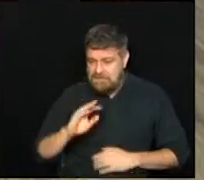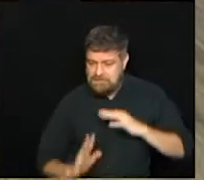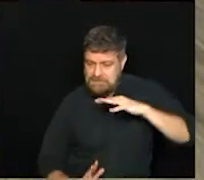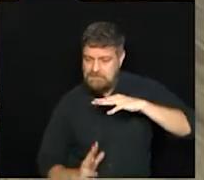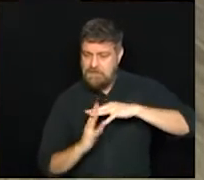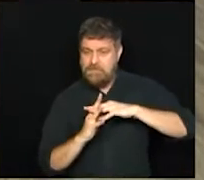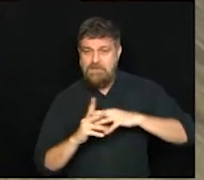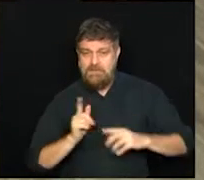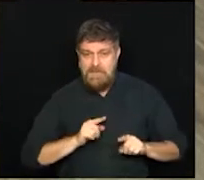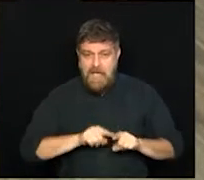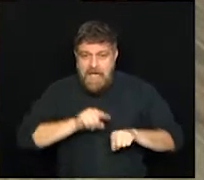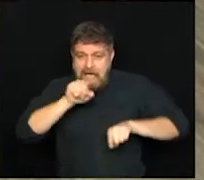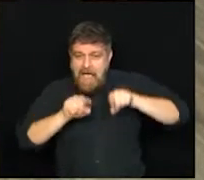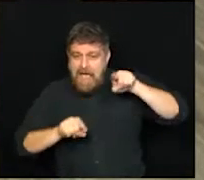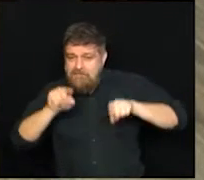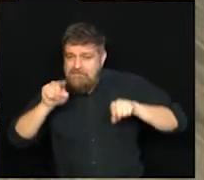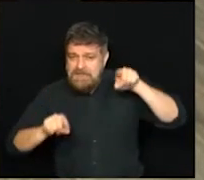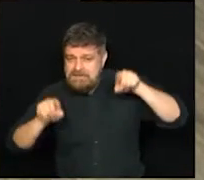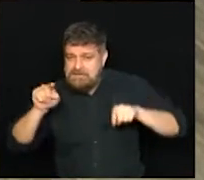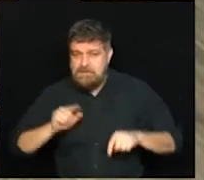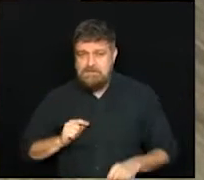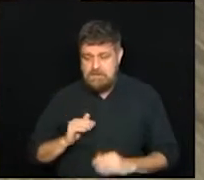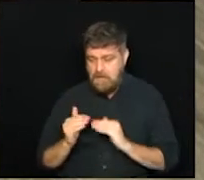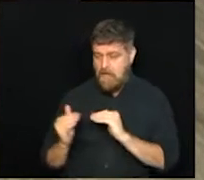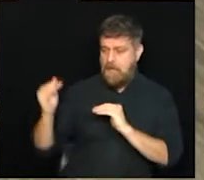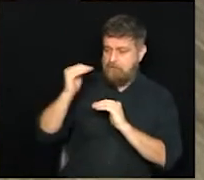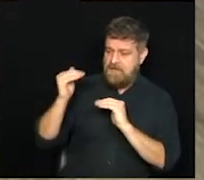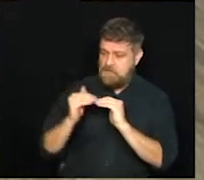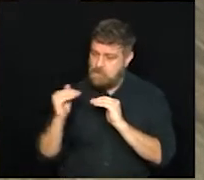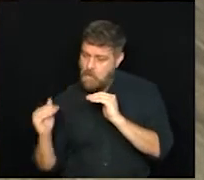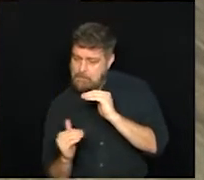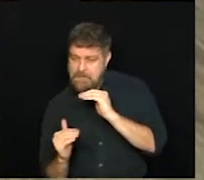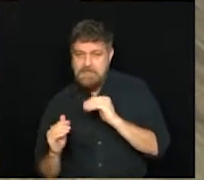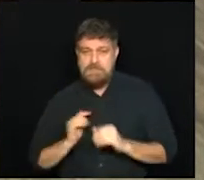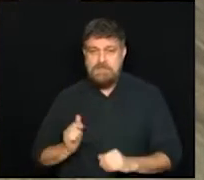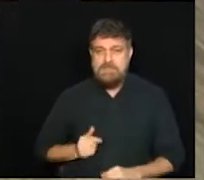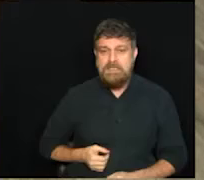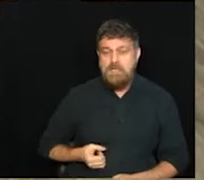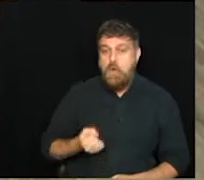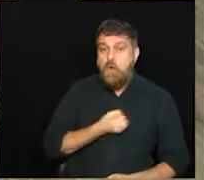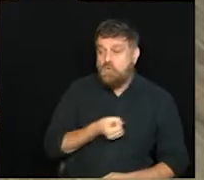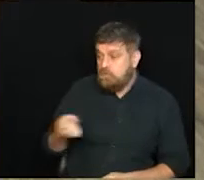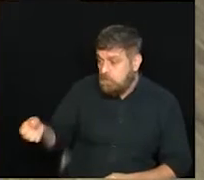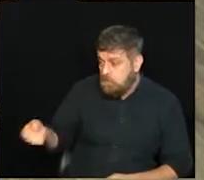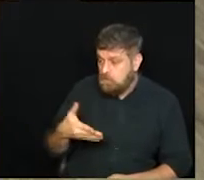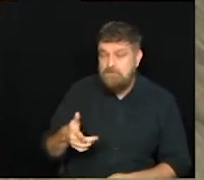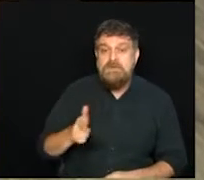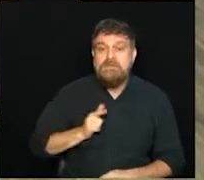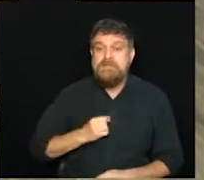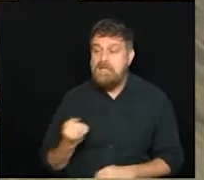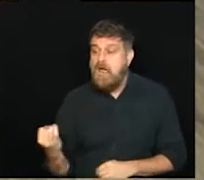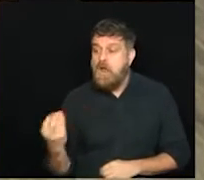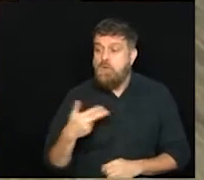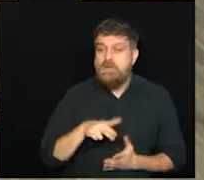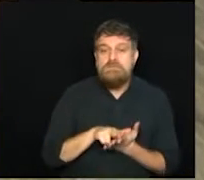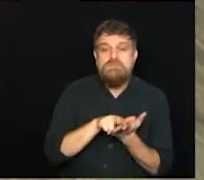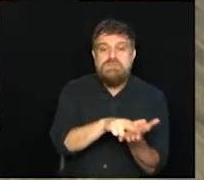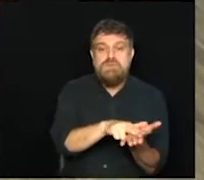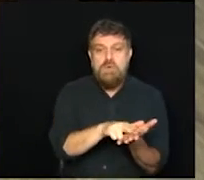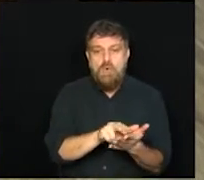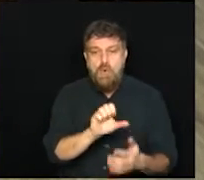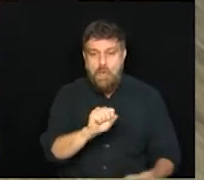há essa variação, um pouco abaixo, um pouco acima no dia de hoje, nesta última atualização pelo menos. Qual que é o número que nós temos?